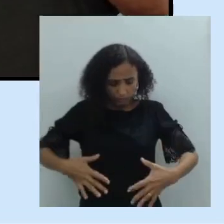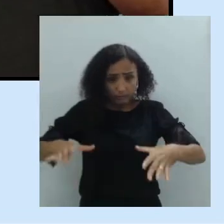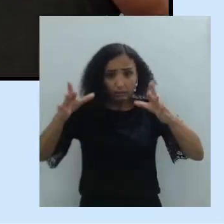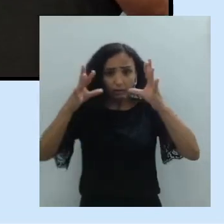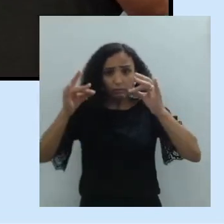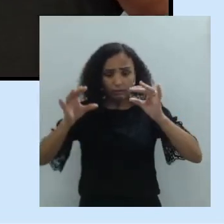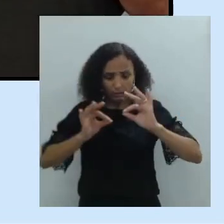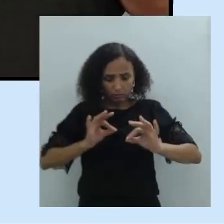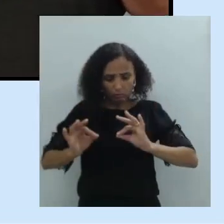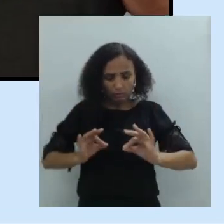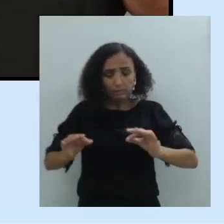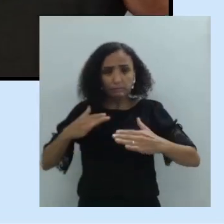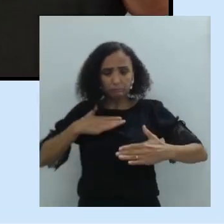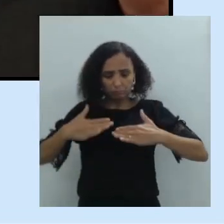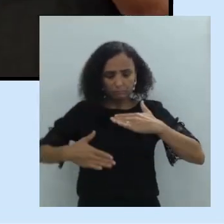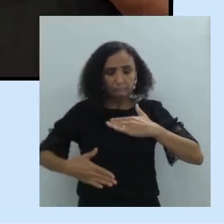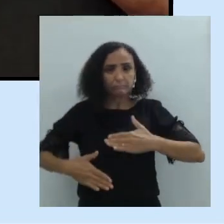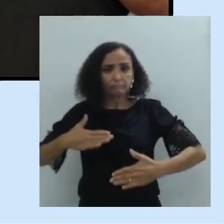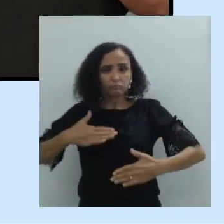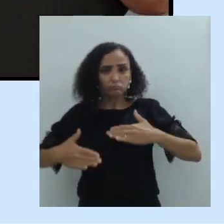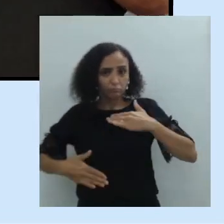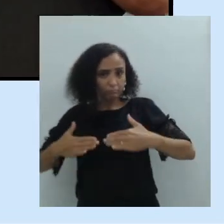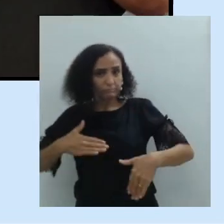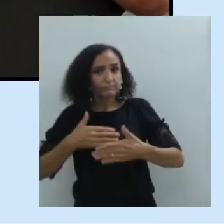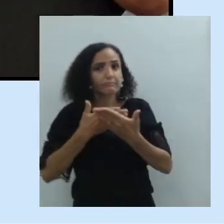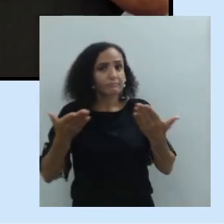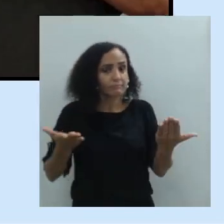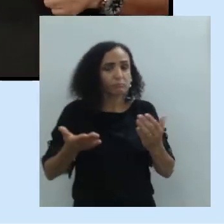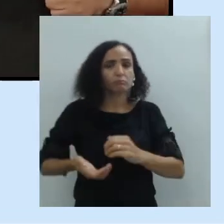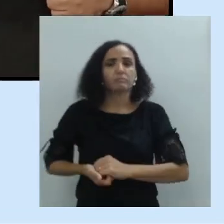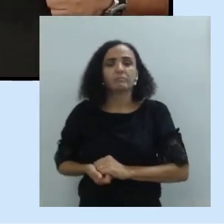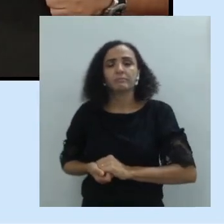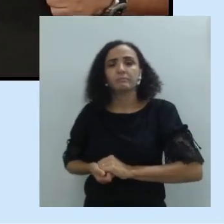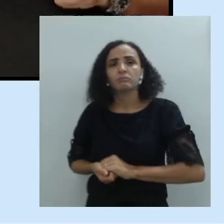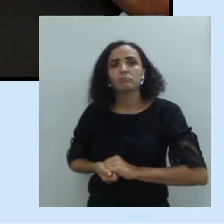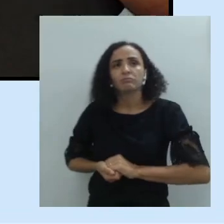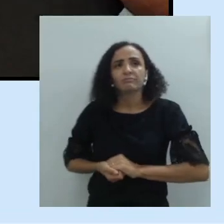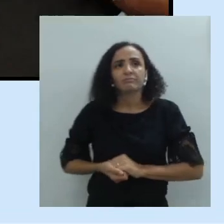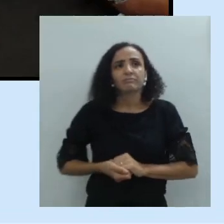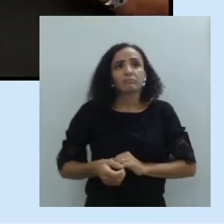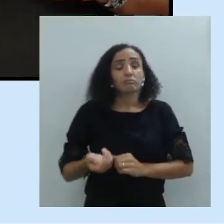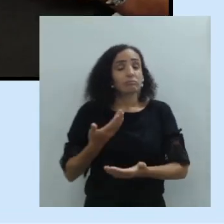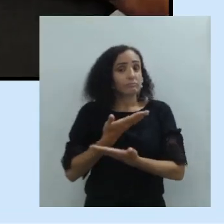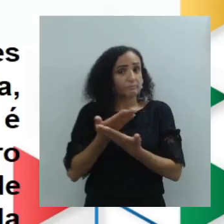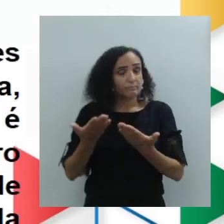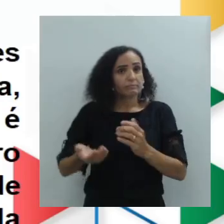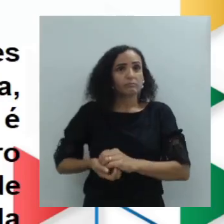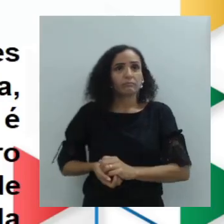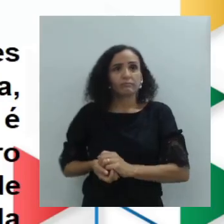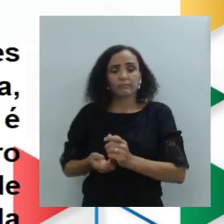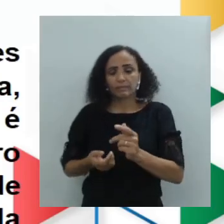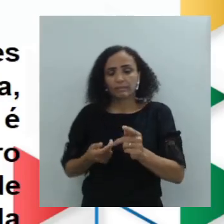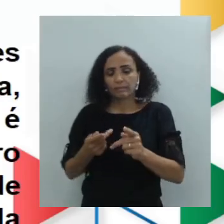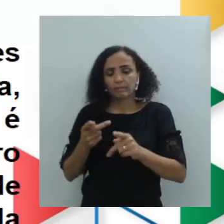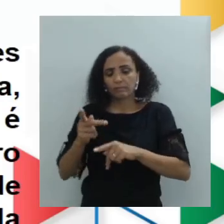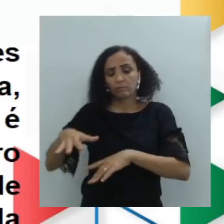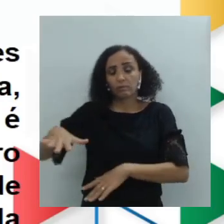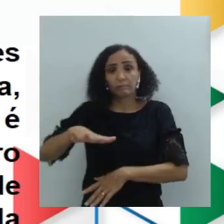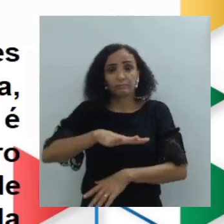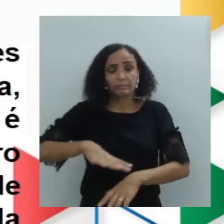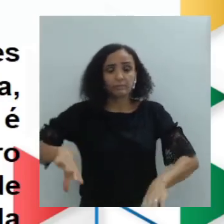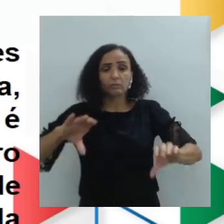sistemas que são formados pelo organismo, beleza? Como lá na tela, população e